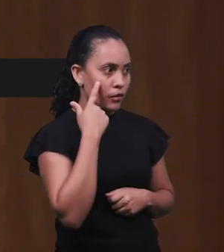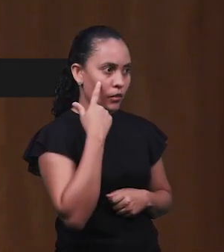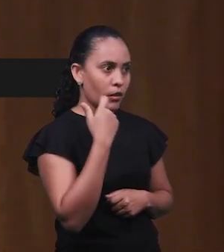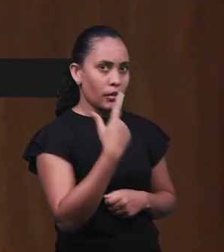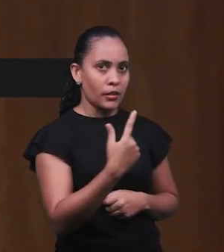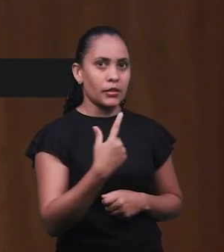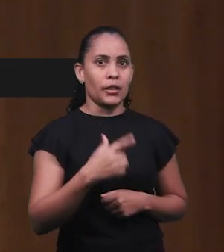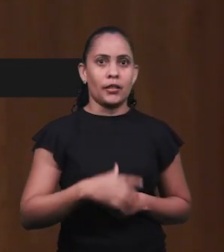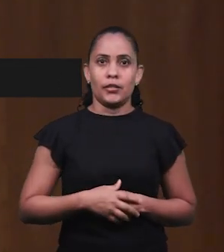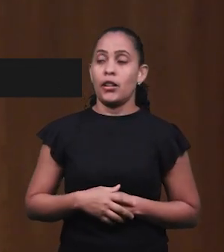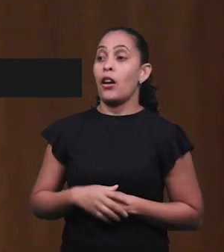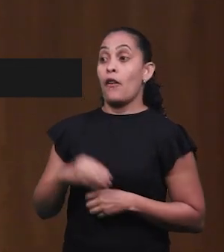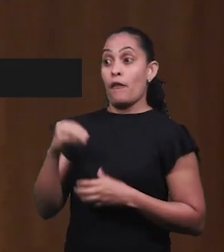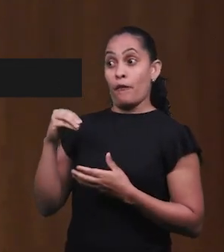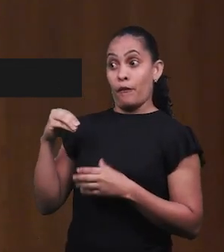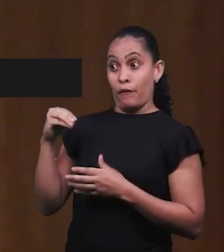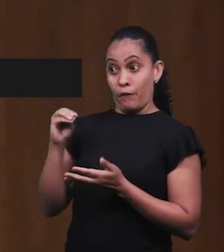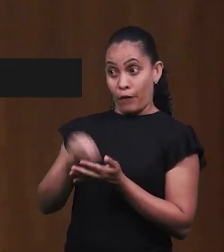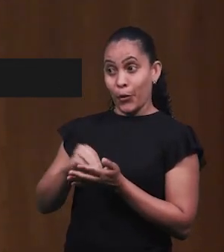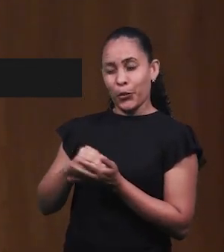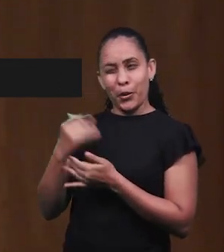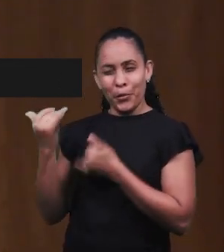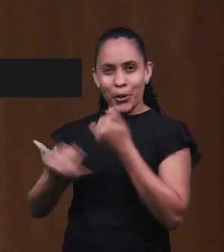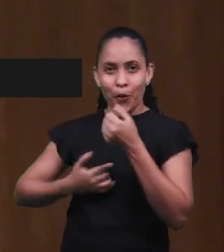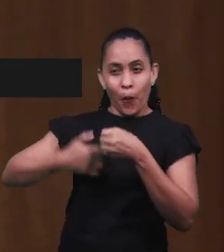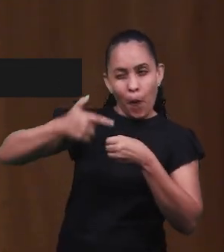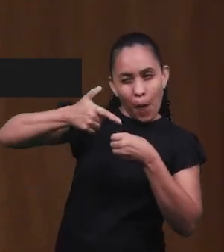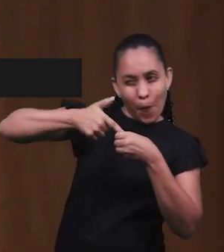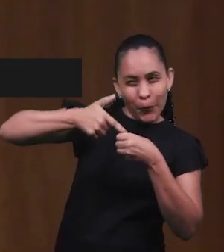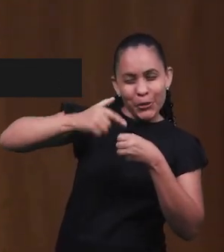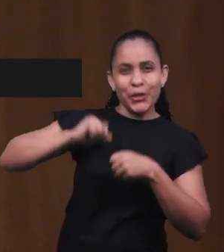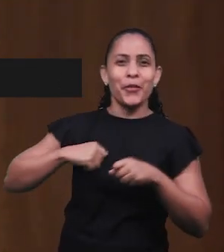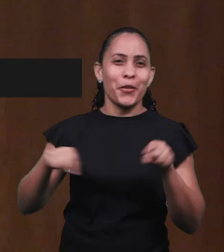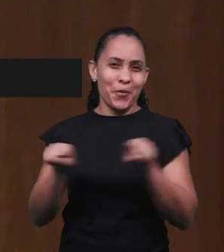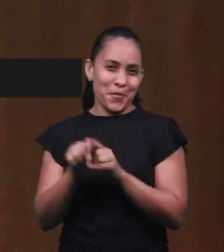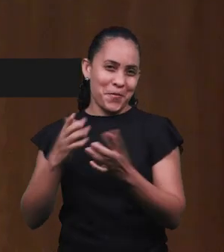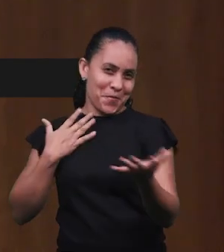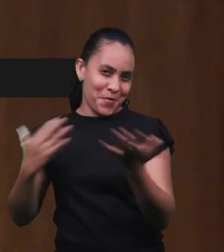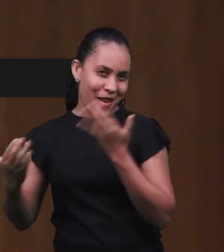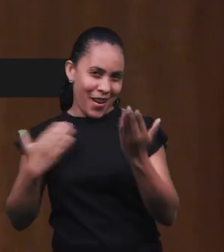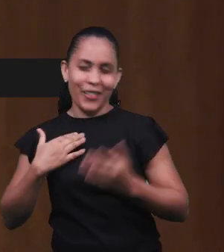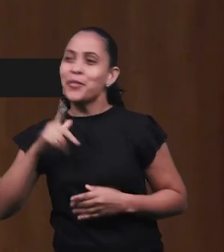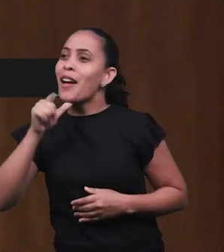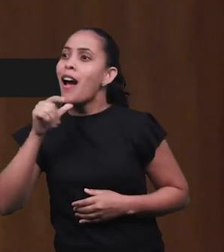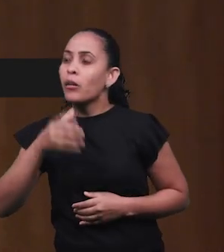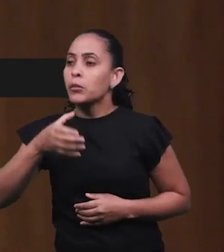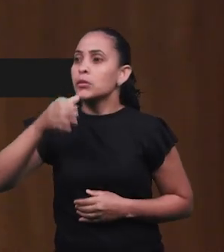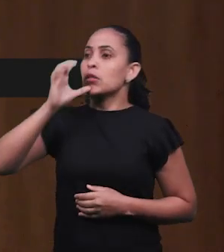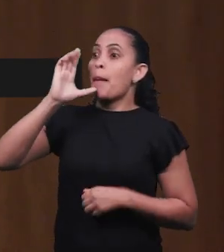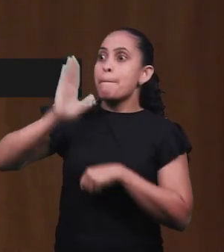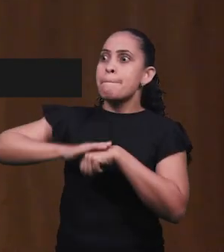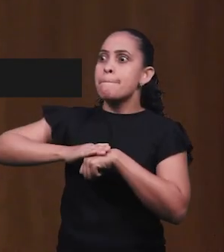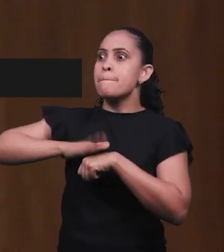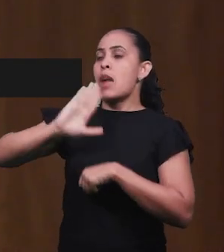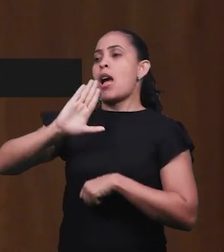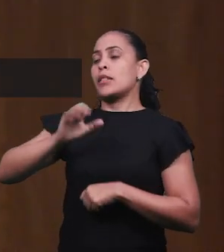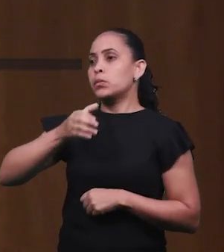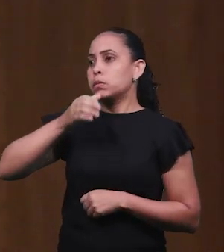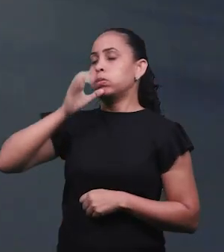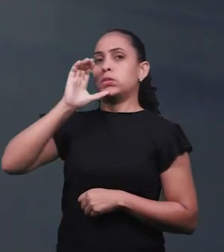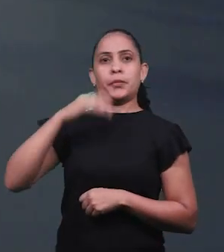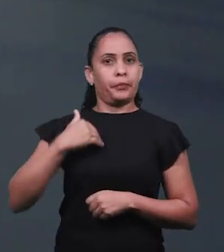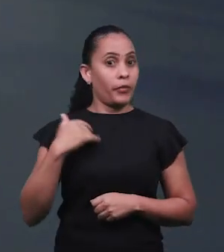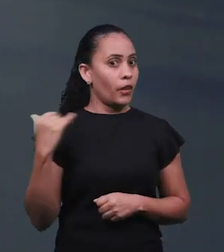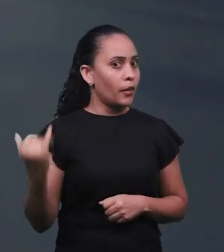beber, faltando combustível para ele trabalhar melhor, você tem que beber mais água, aumentar a sua quantidade de água por dia. Isso é fundamental, a água, né? Sim,